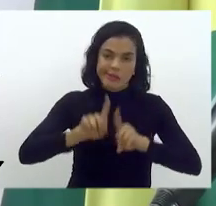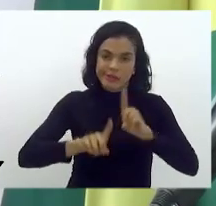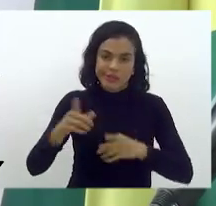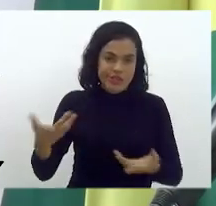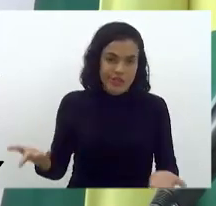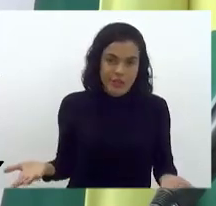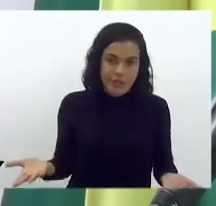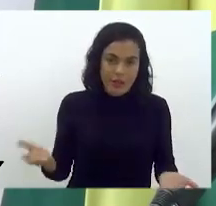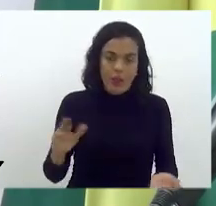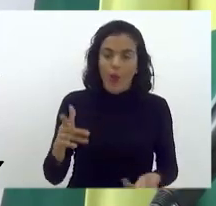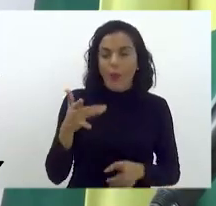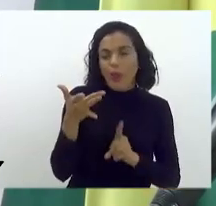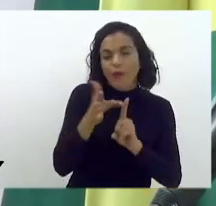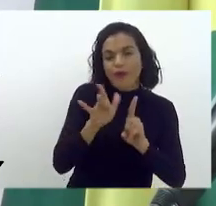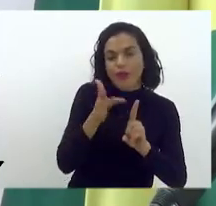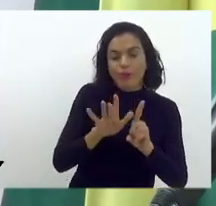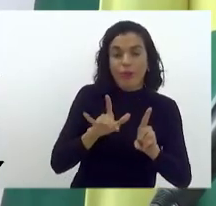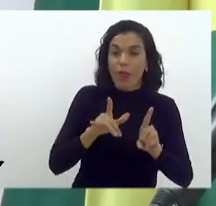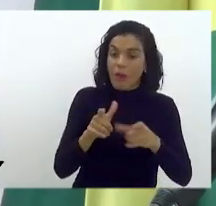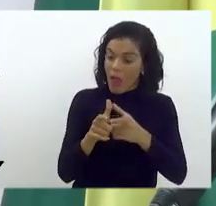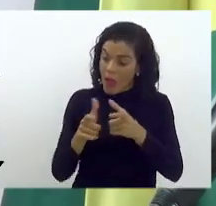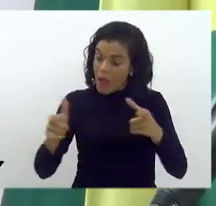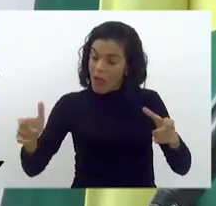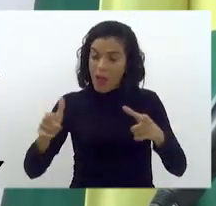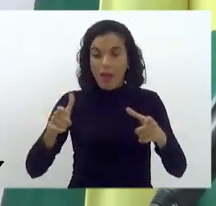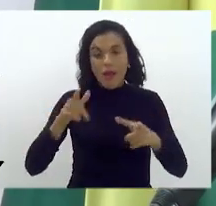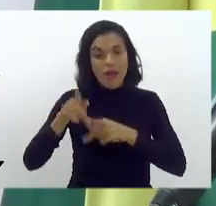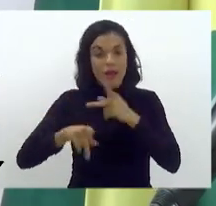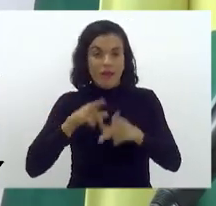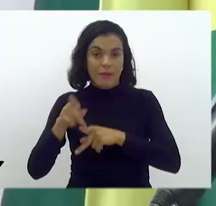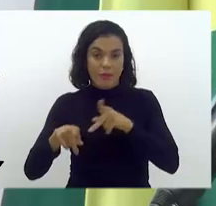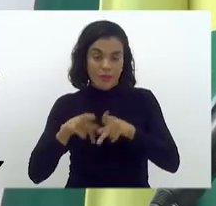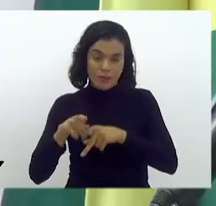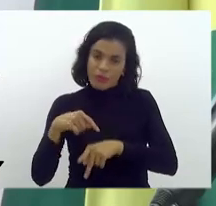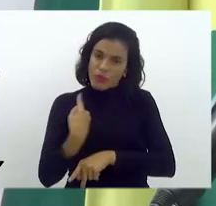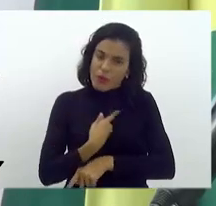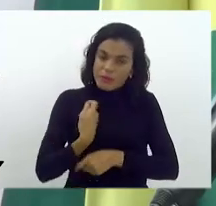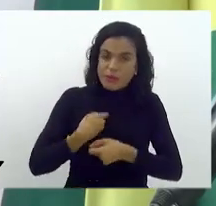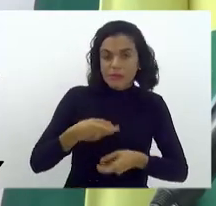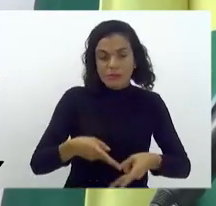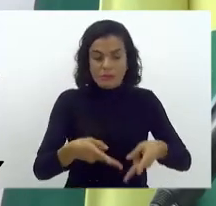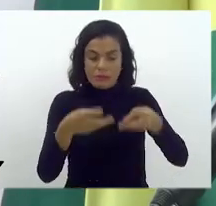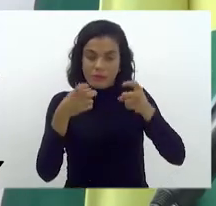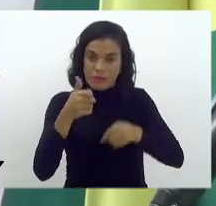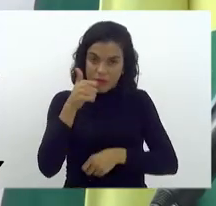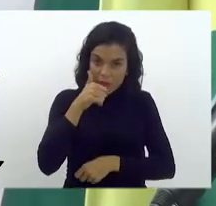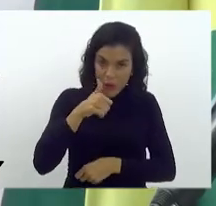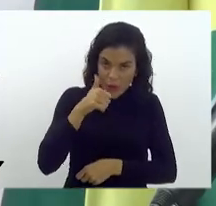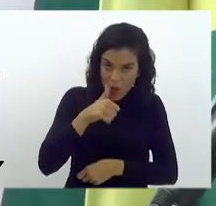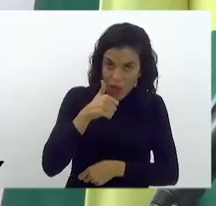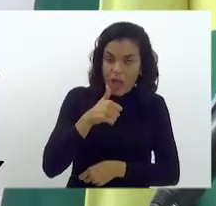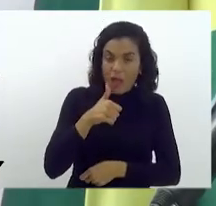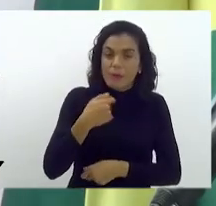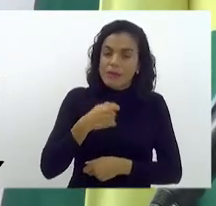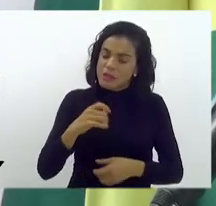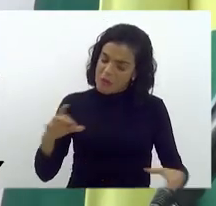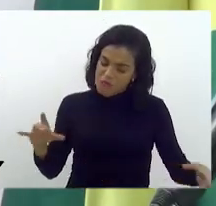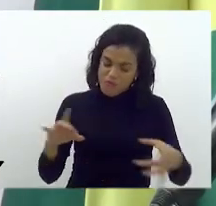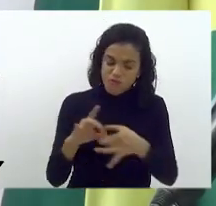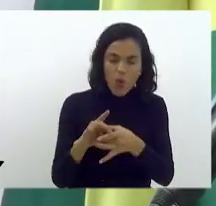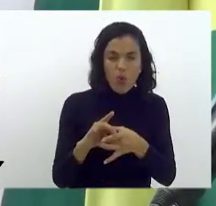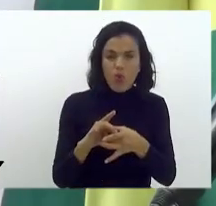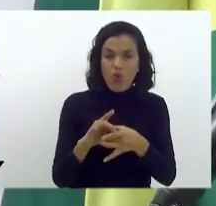é vítimas mesmo que somos a maioria da população então nós temos que ver que as mulheres e se elas têm que se unir